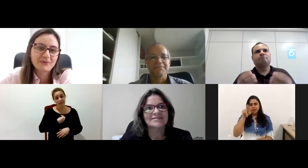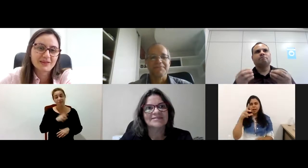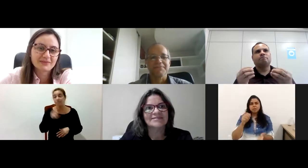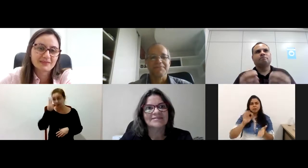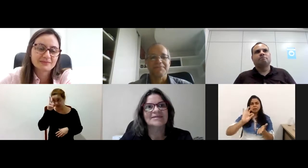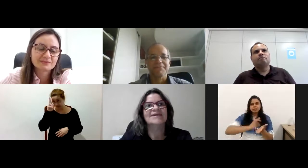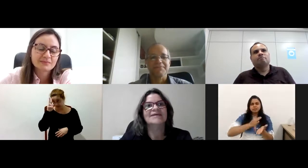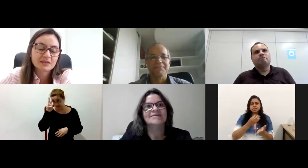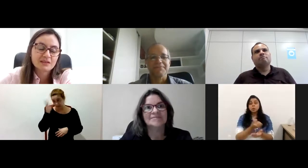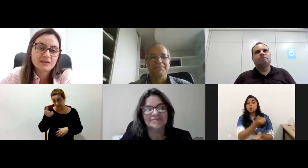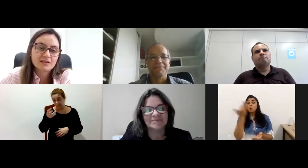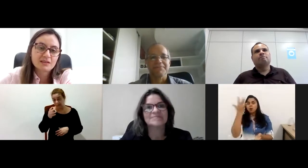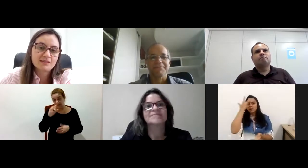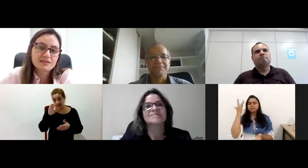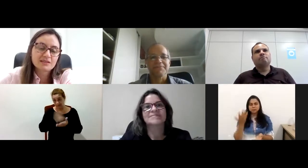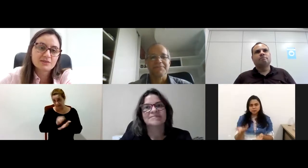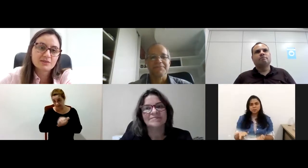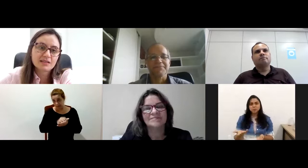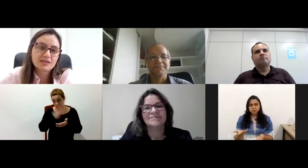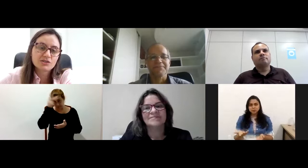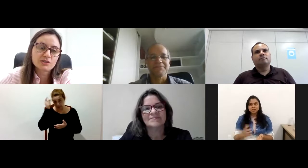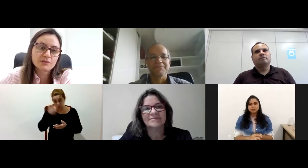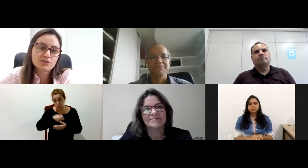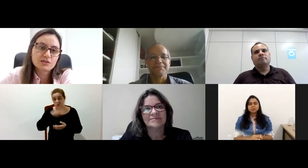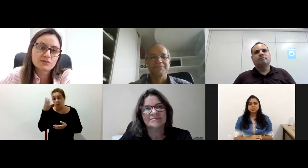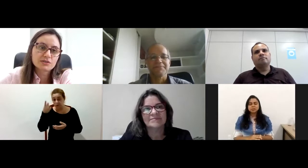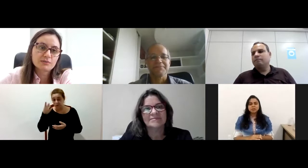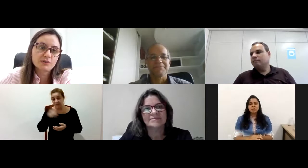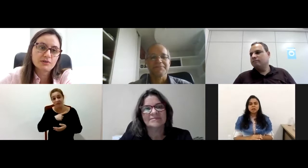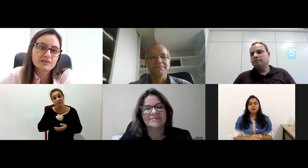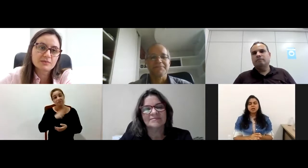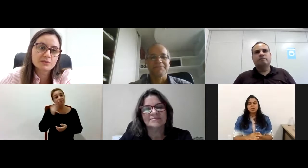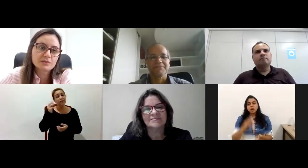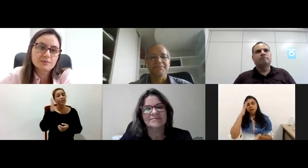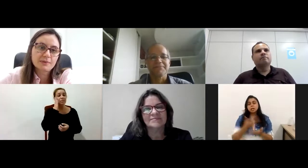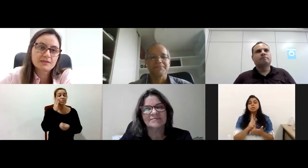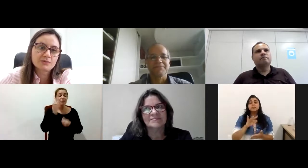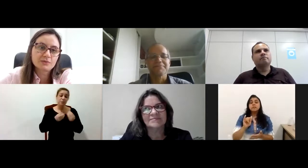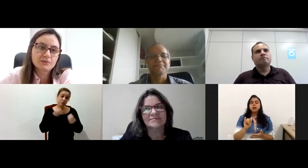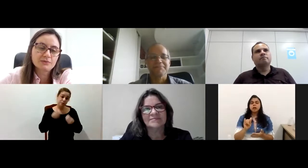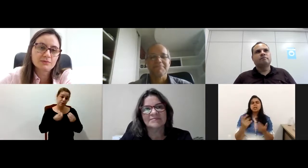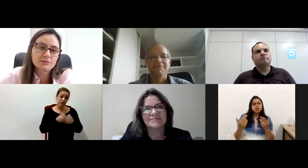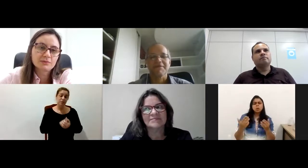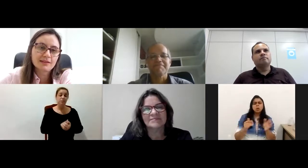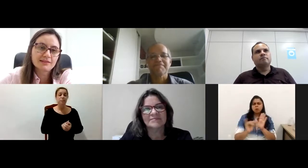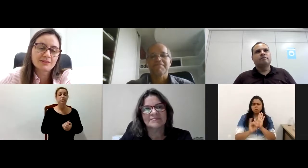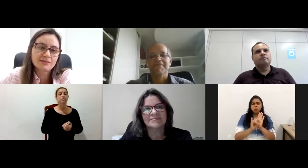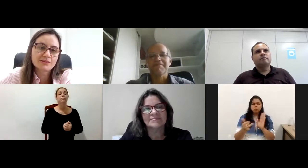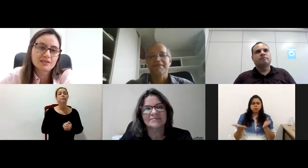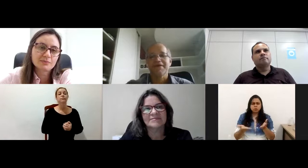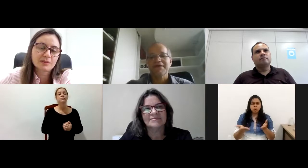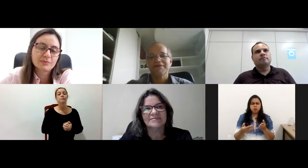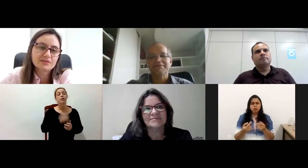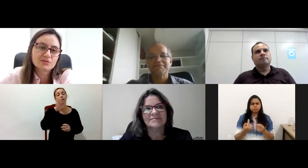que concorreram, né? E aí vai ser toda aquela dinâmica, acho que eles vão distribuir, vai ser mais ou menos bem parecido com o calendário